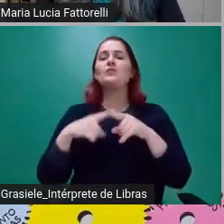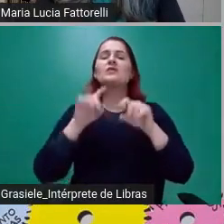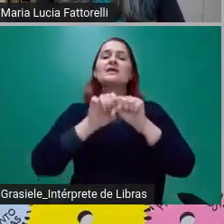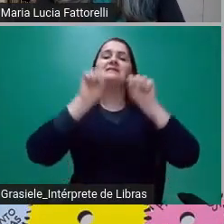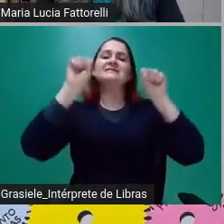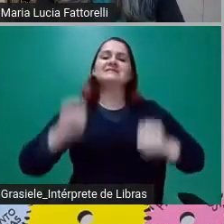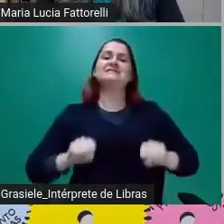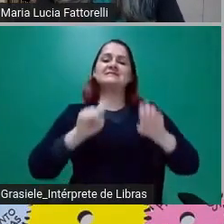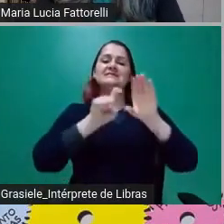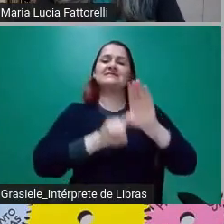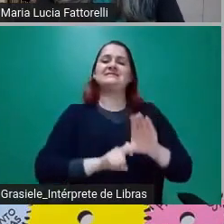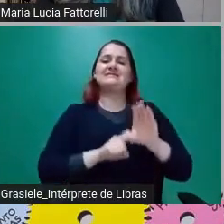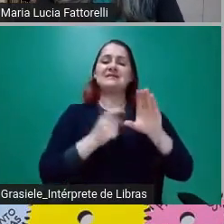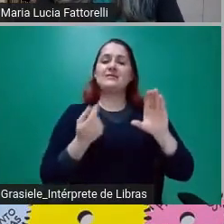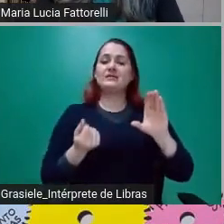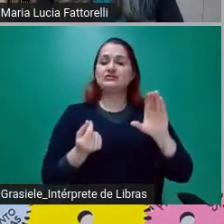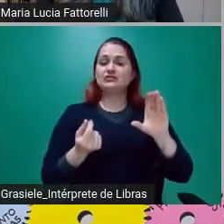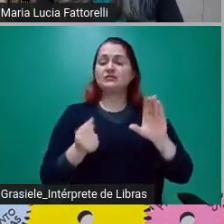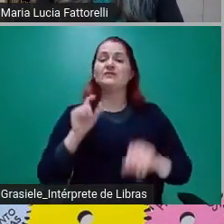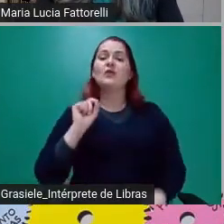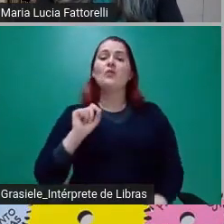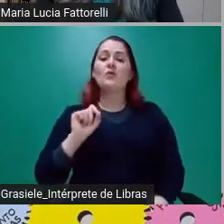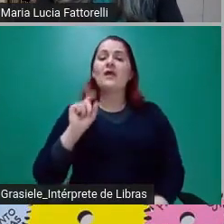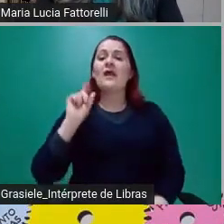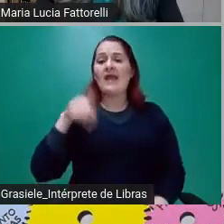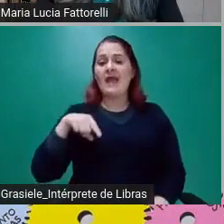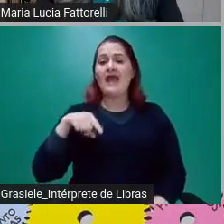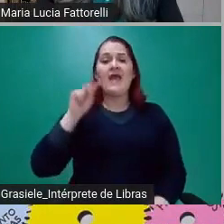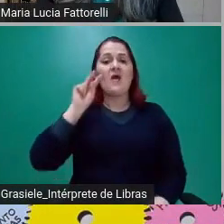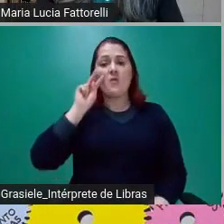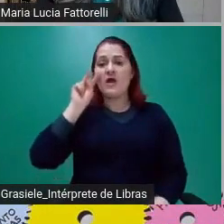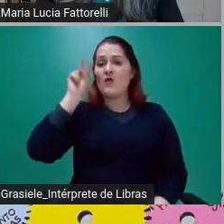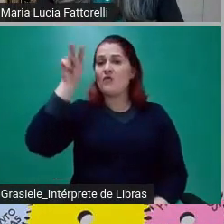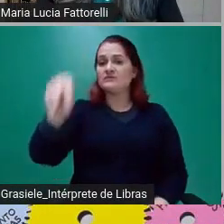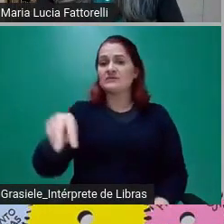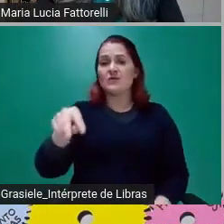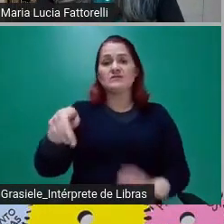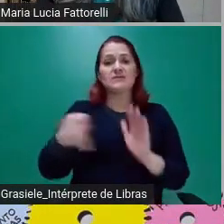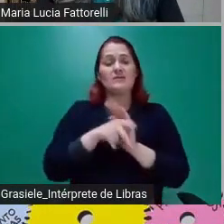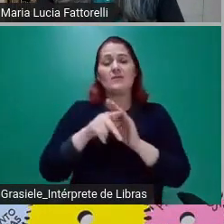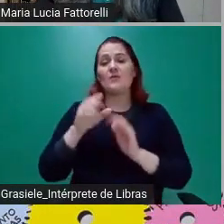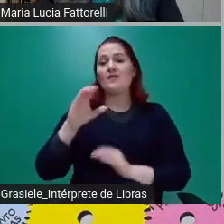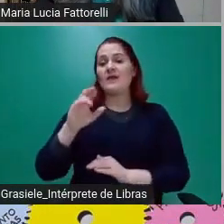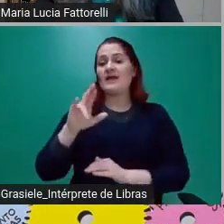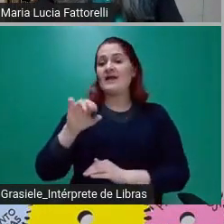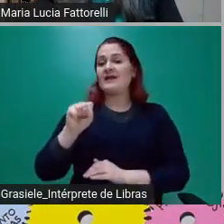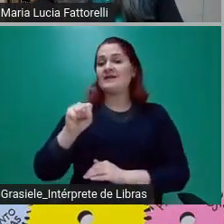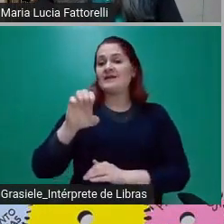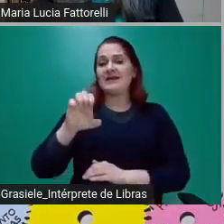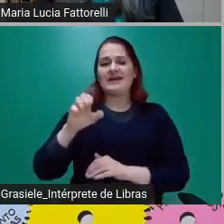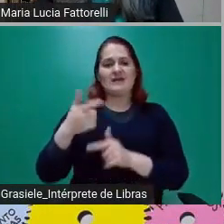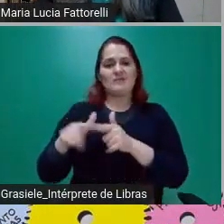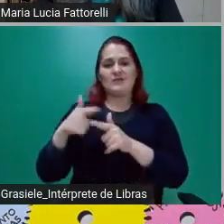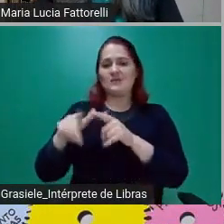crise estrutural do sistema capitalista. O sistema capitalista ele passou por